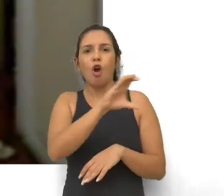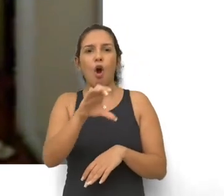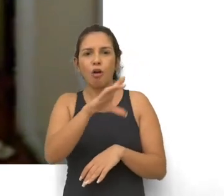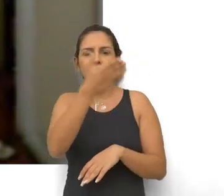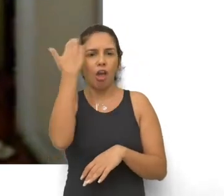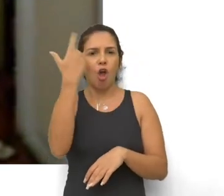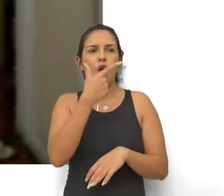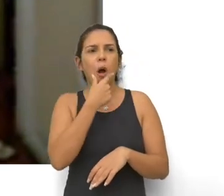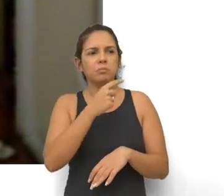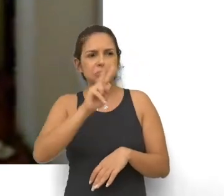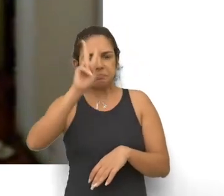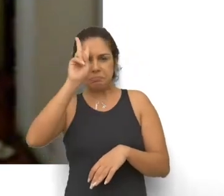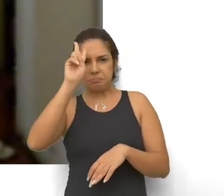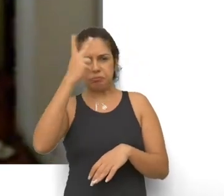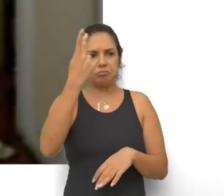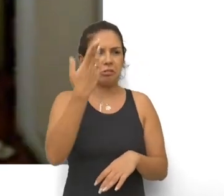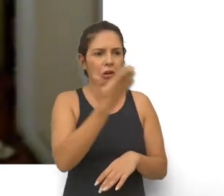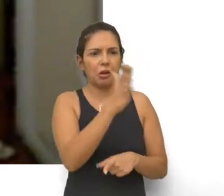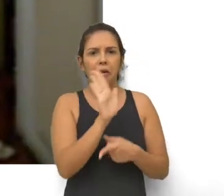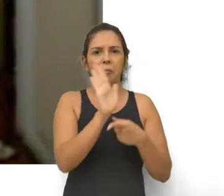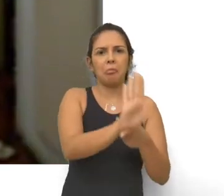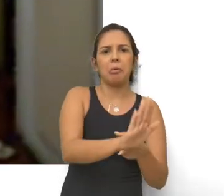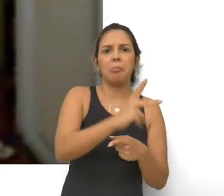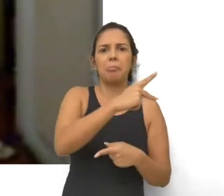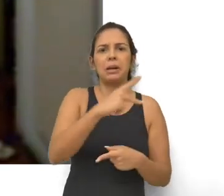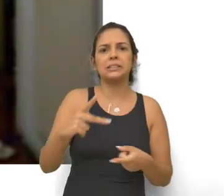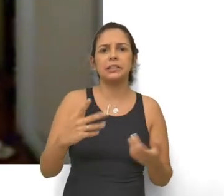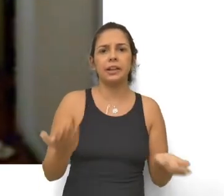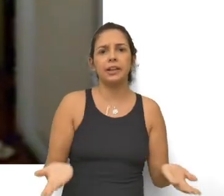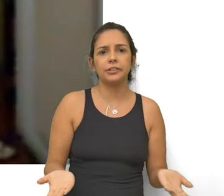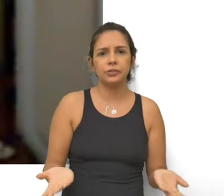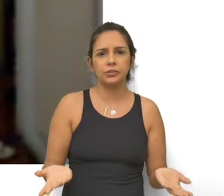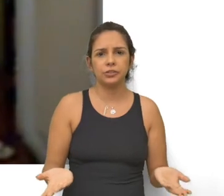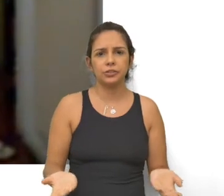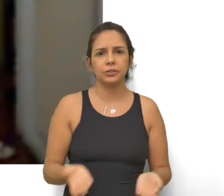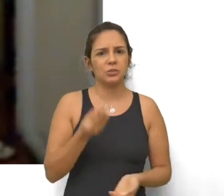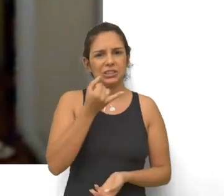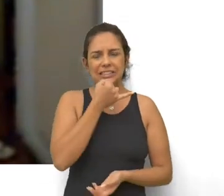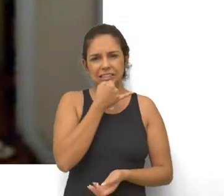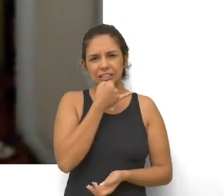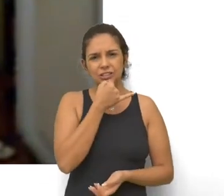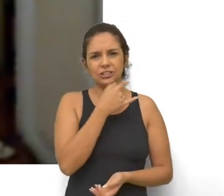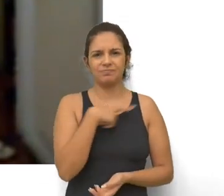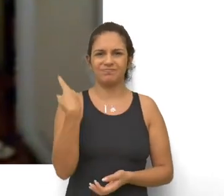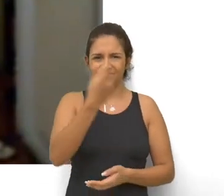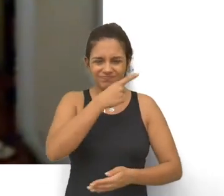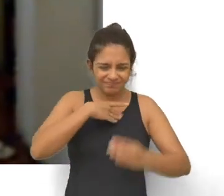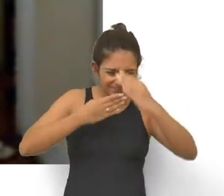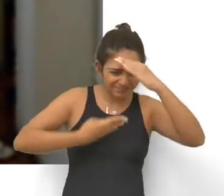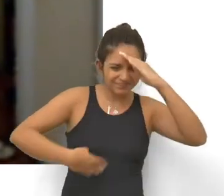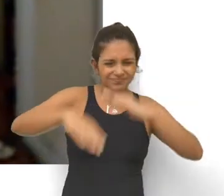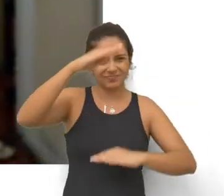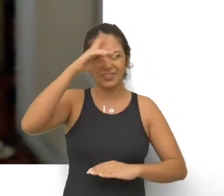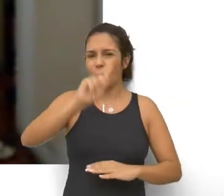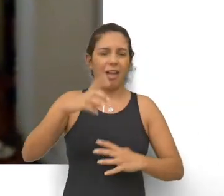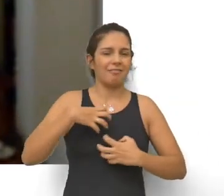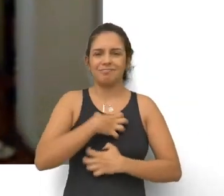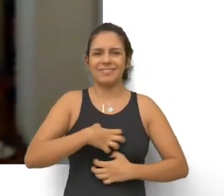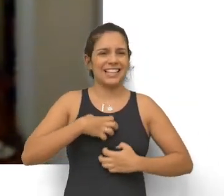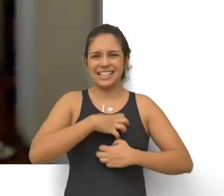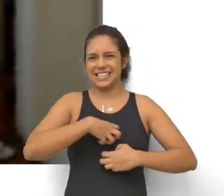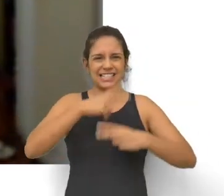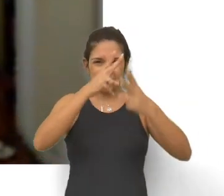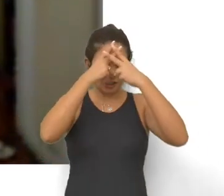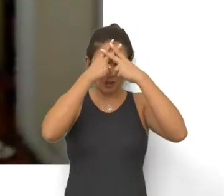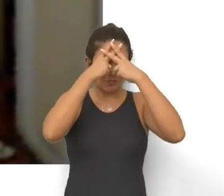excessos do presidente, agora está completamente vendido. Isso é muito triste. E a nossa revolta contra isso não é ressentimento, porque